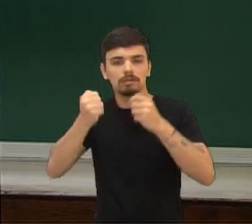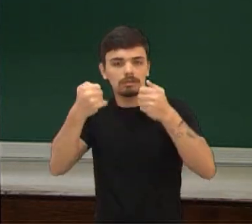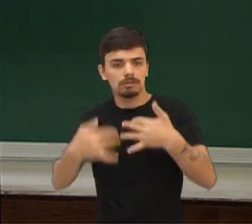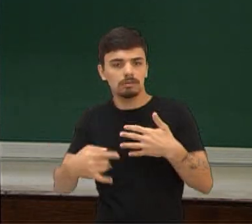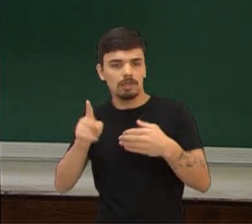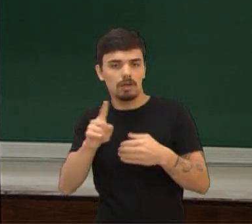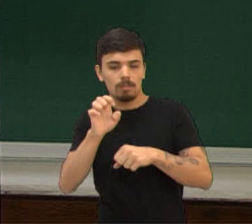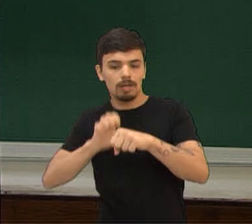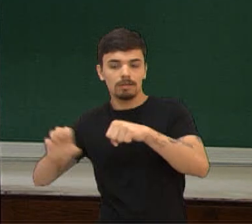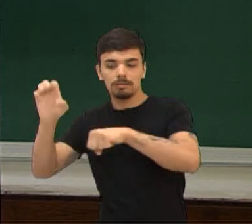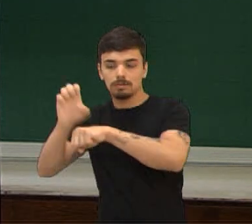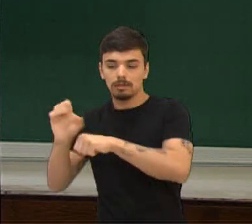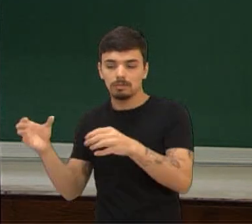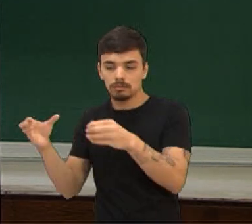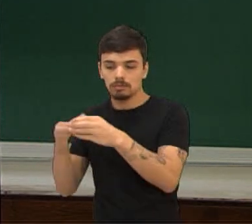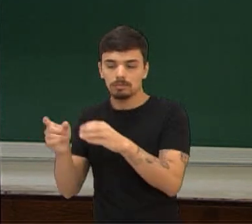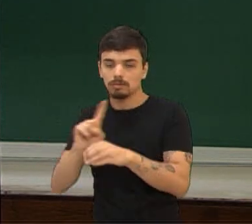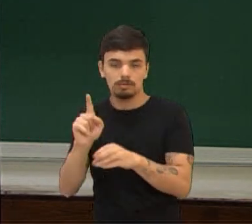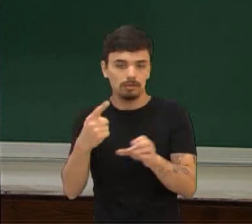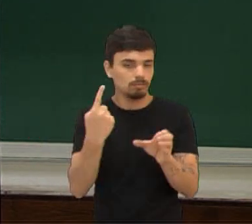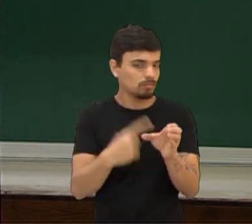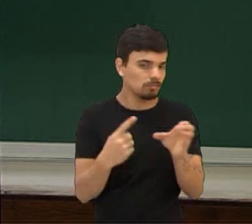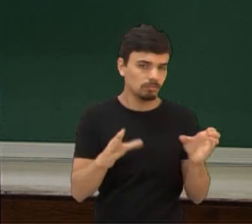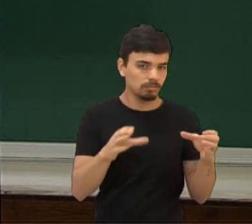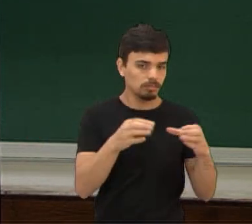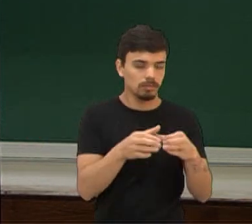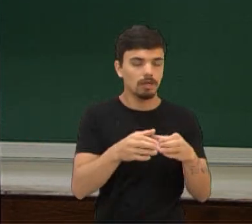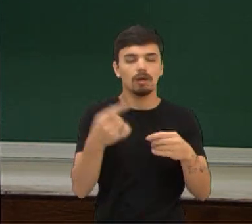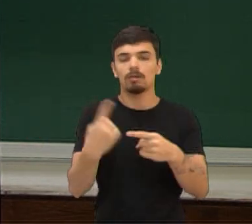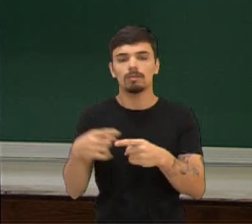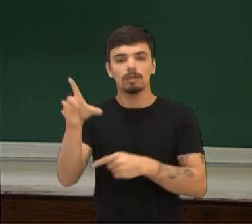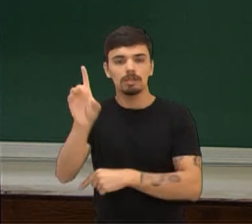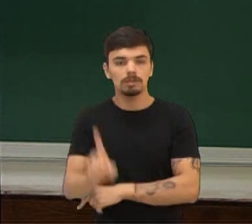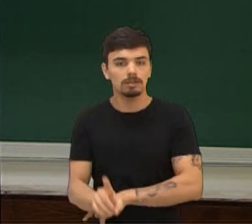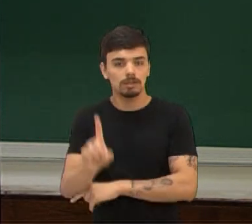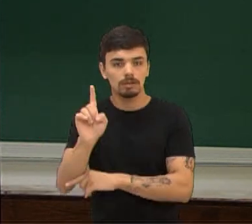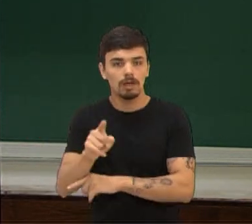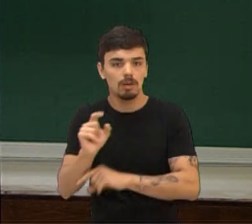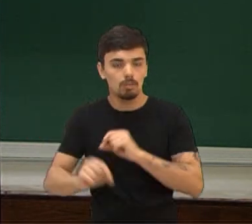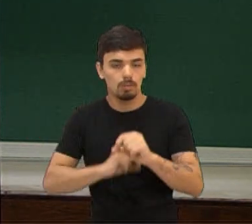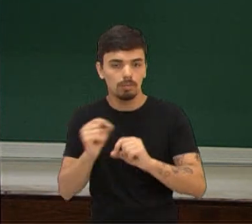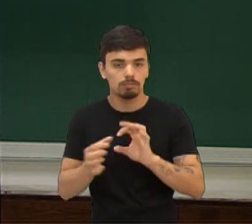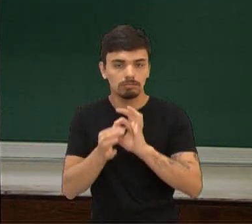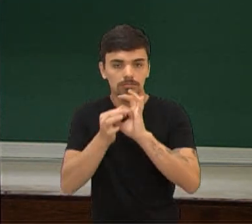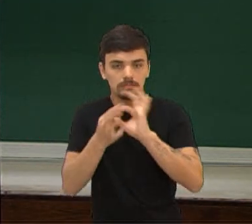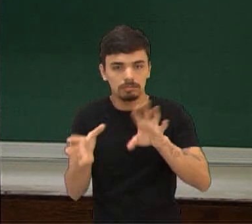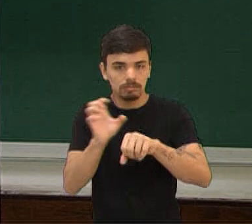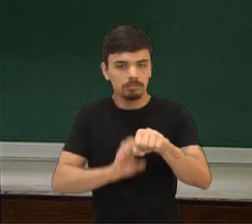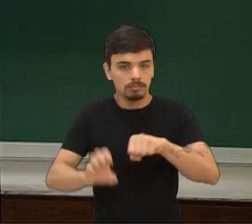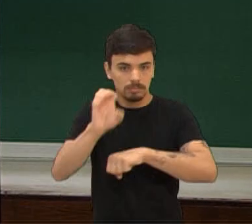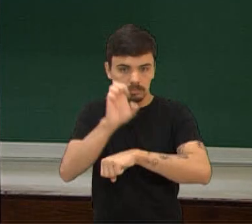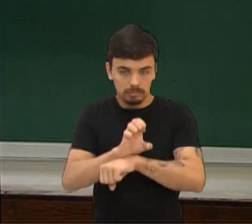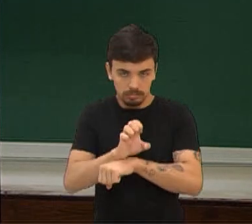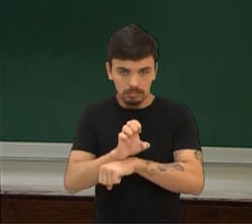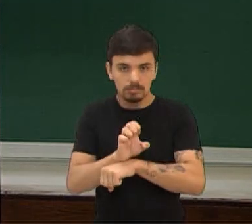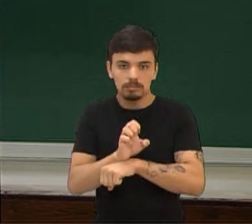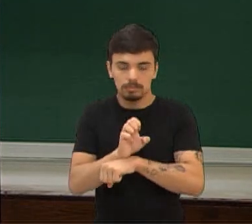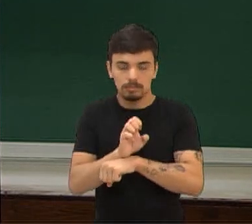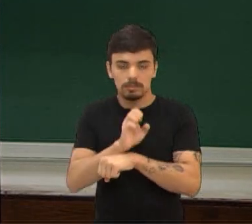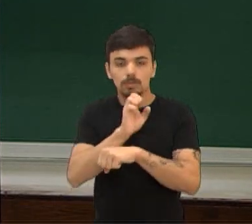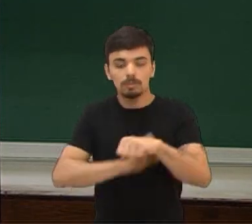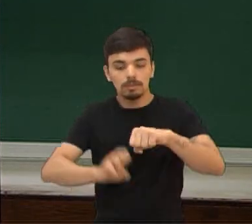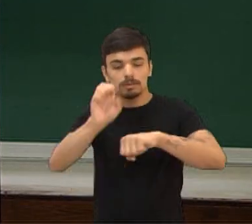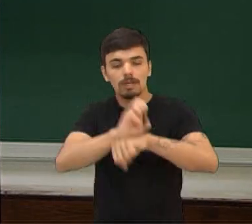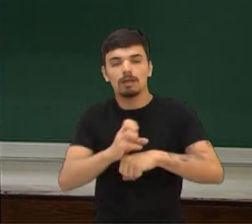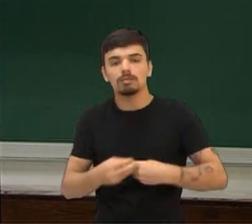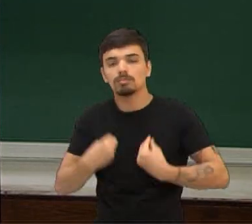numa cidadania. Porque os direitos, eles são concedidos pelo Estado. O Estado é que